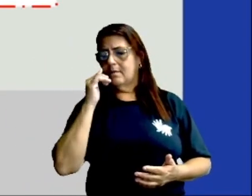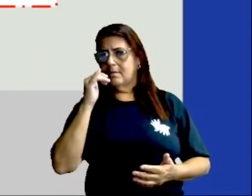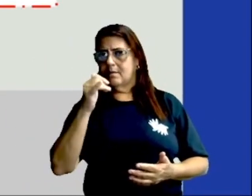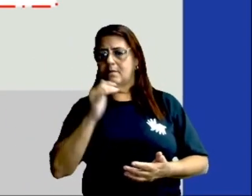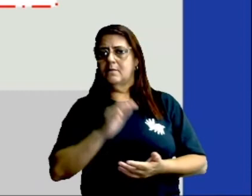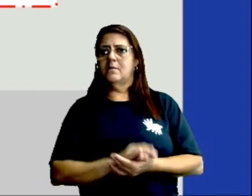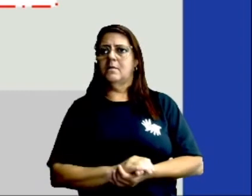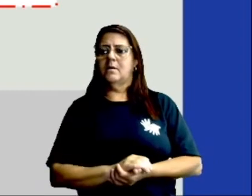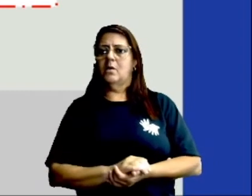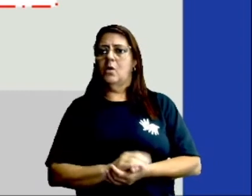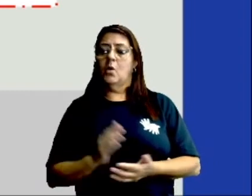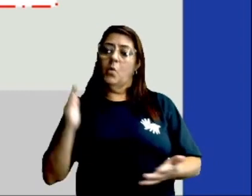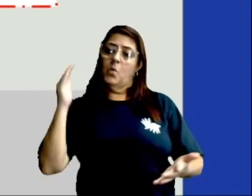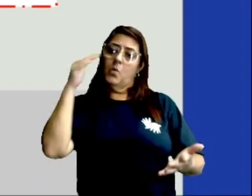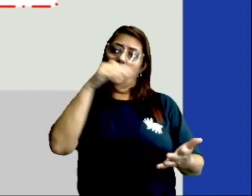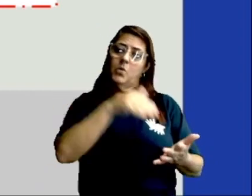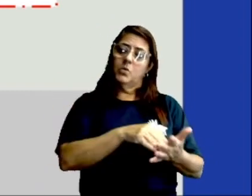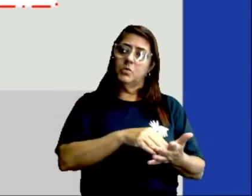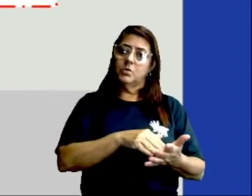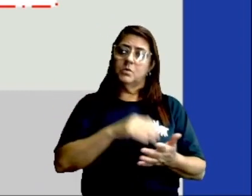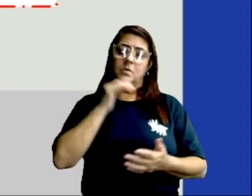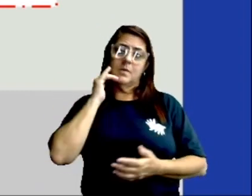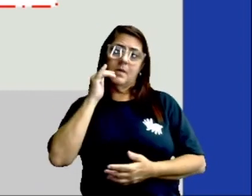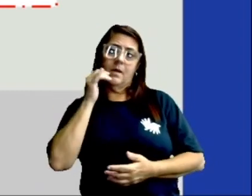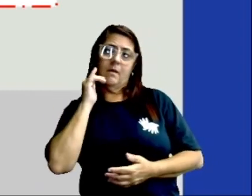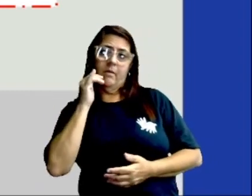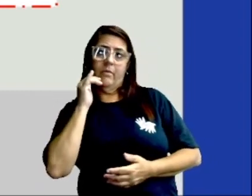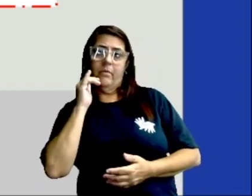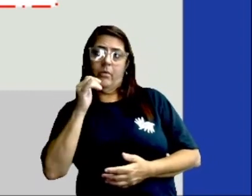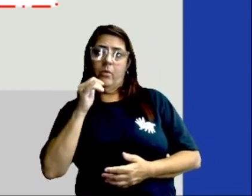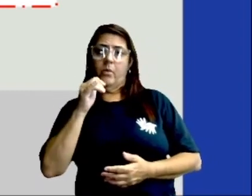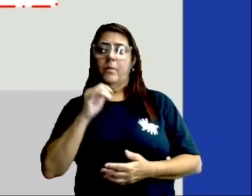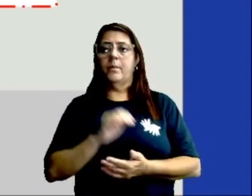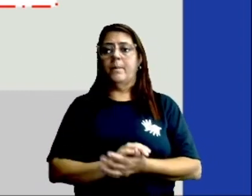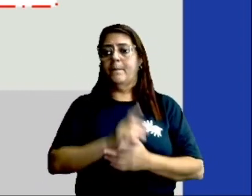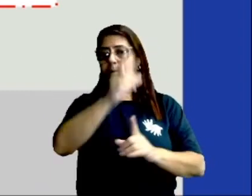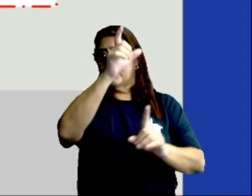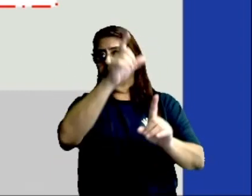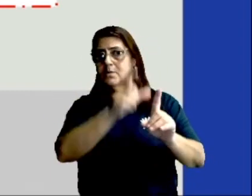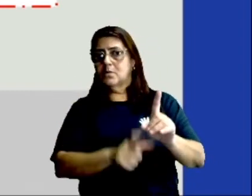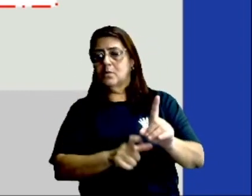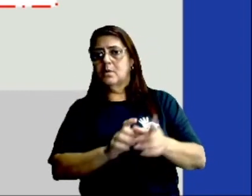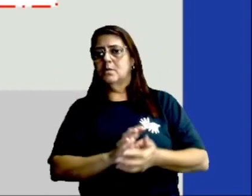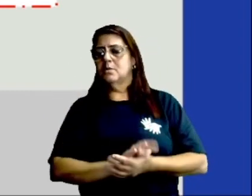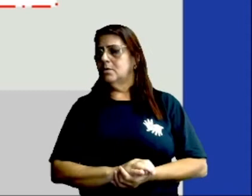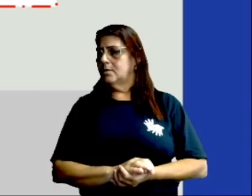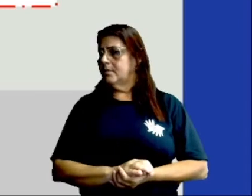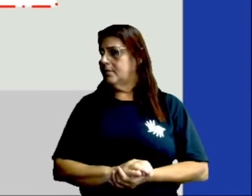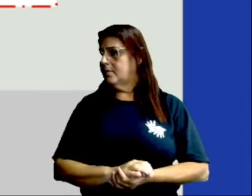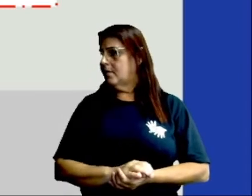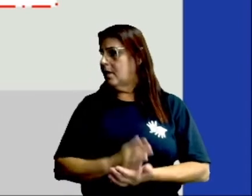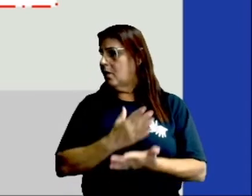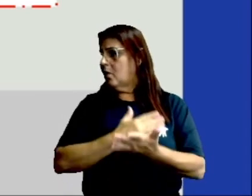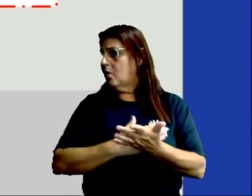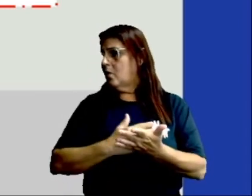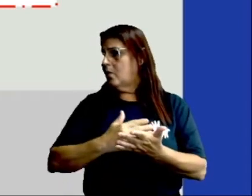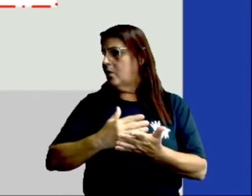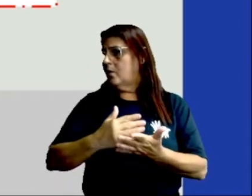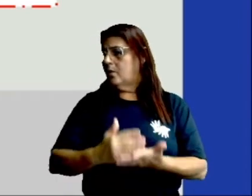vamos conhecer o último tipo de narrador, que é o narrador personagem, tá bom? Então vamos ler. A